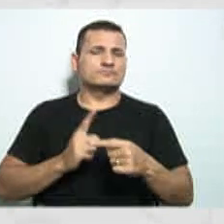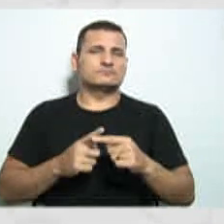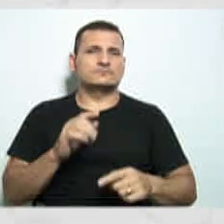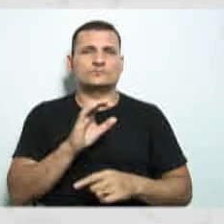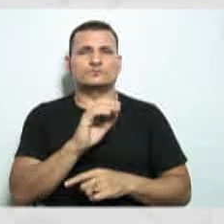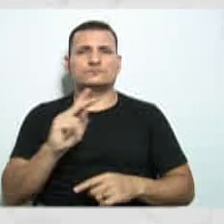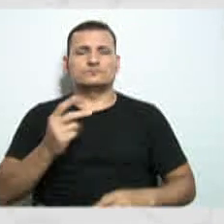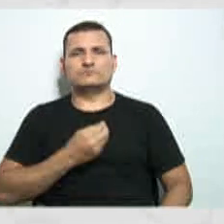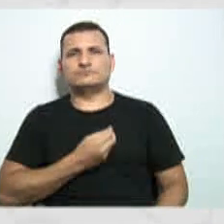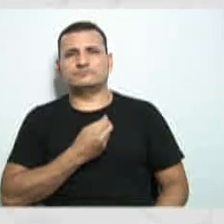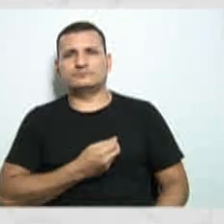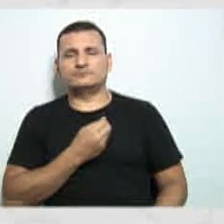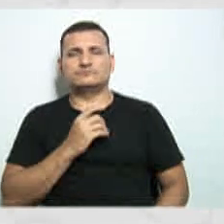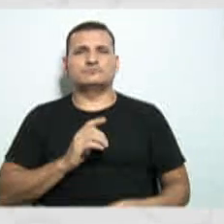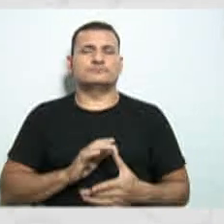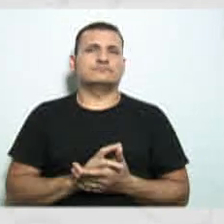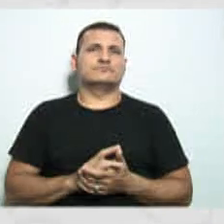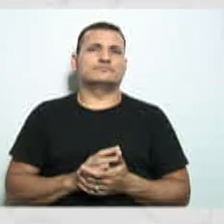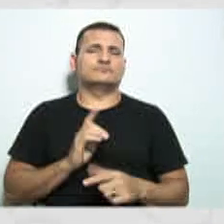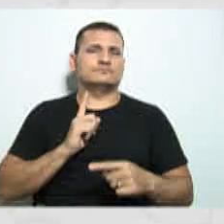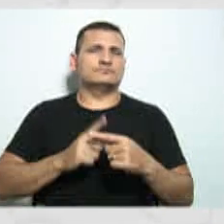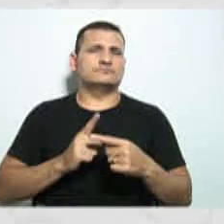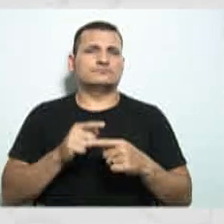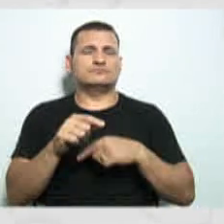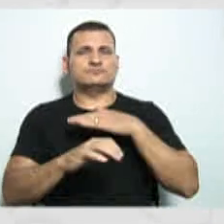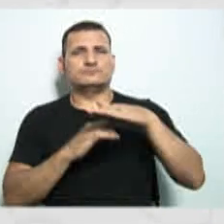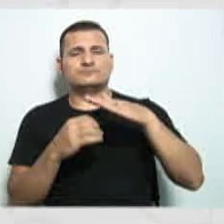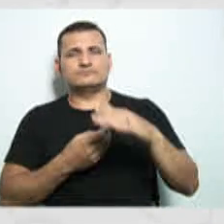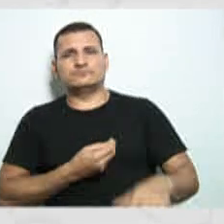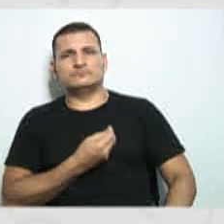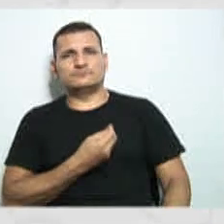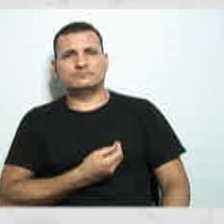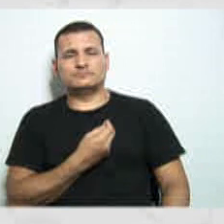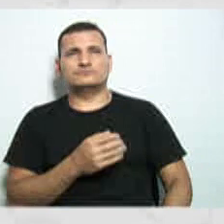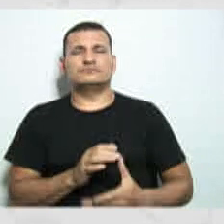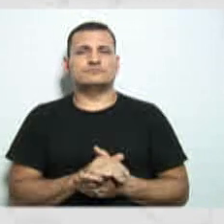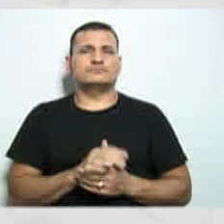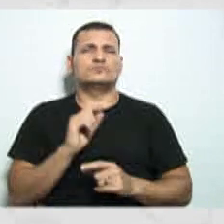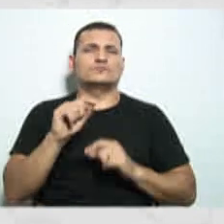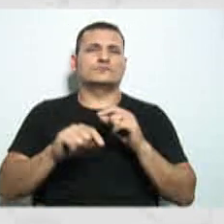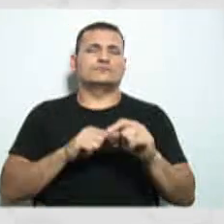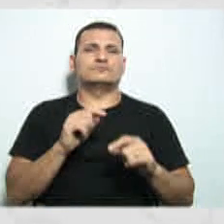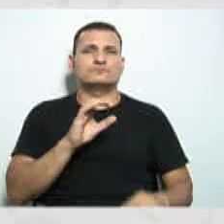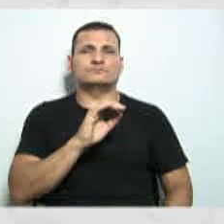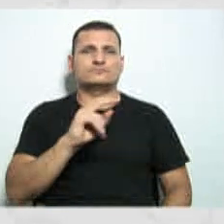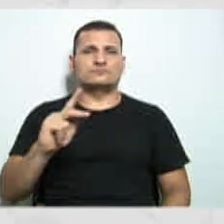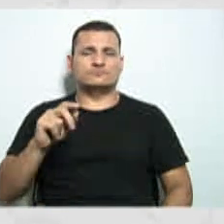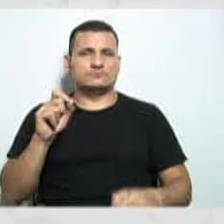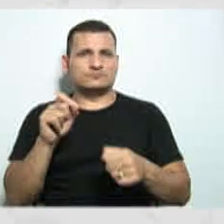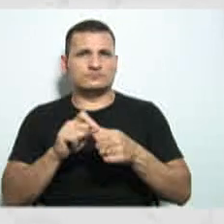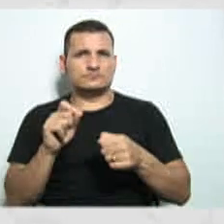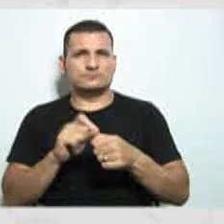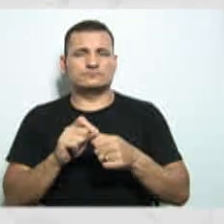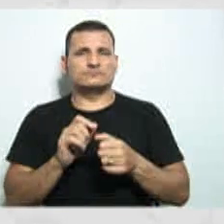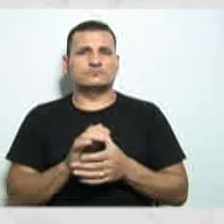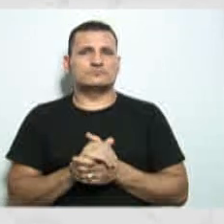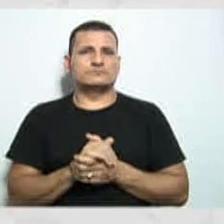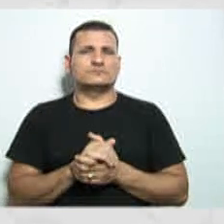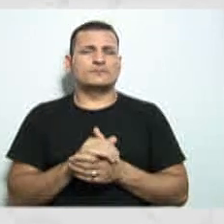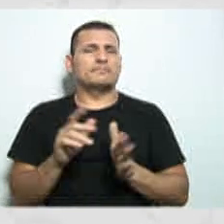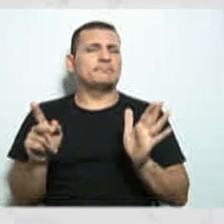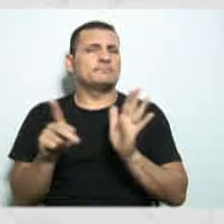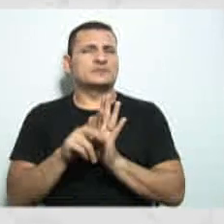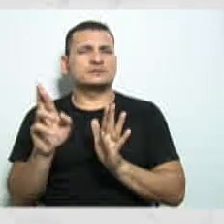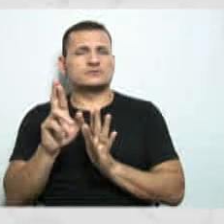cooperativa existe? Por que essa empresa existe? O que a cooperativa faz? Para quem que